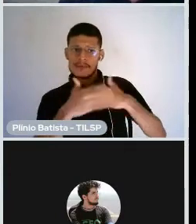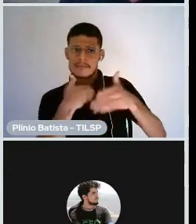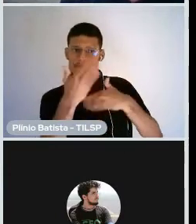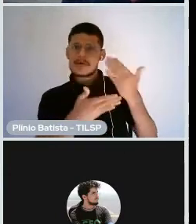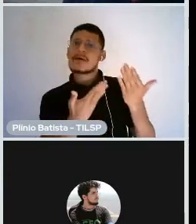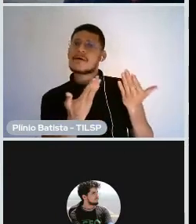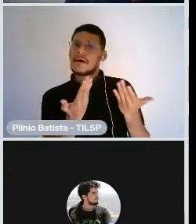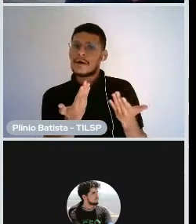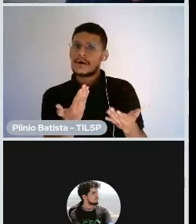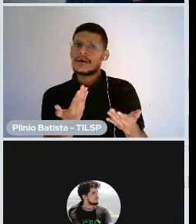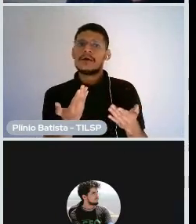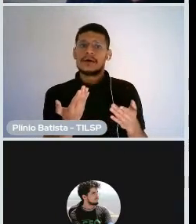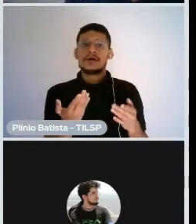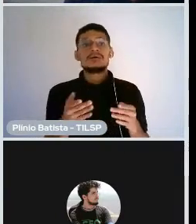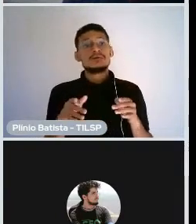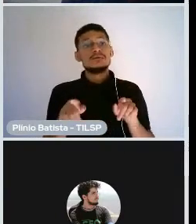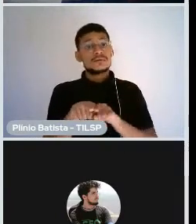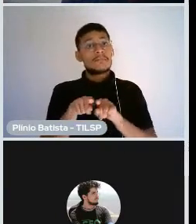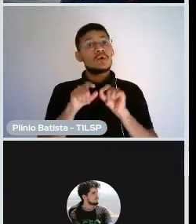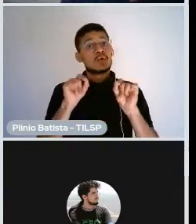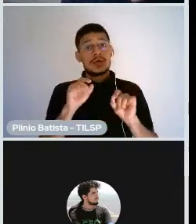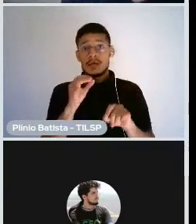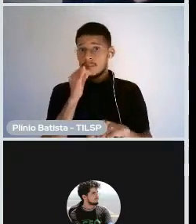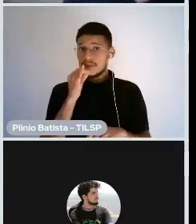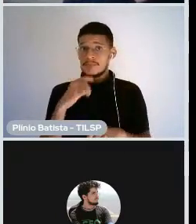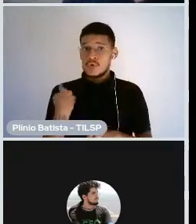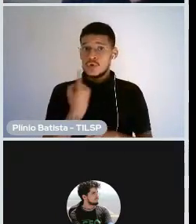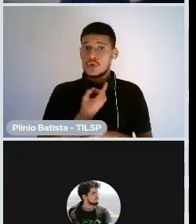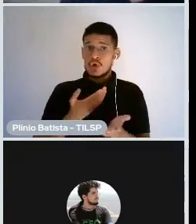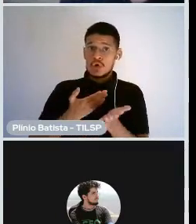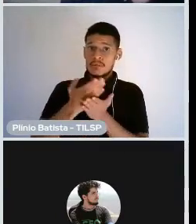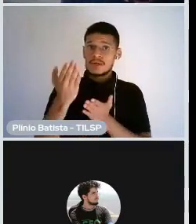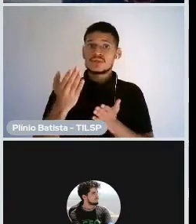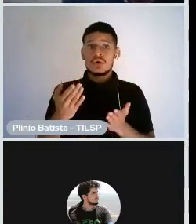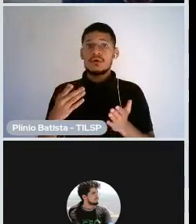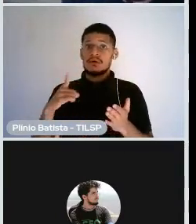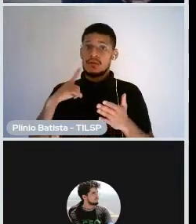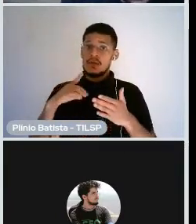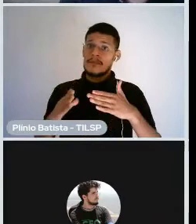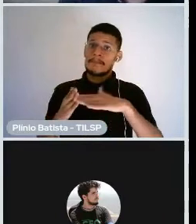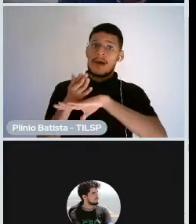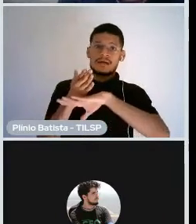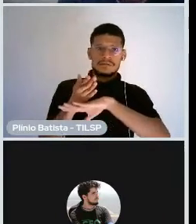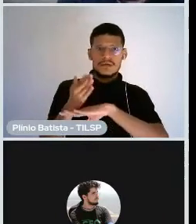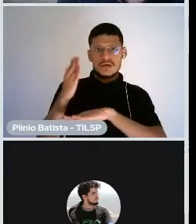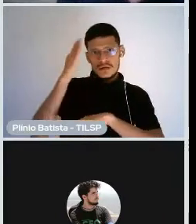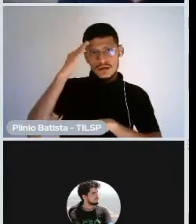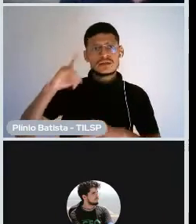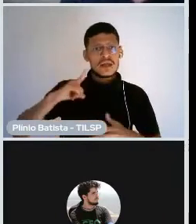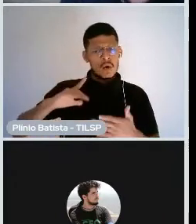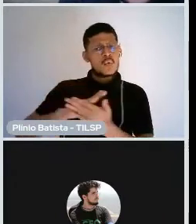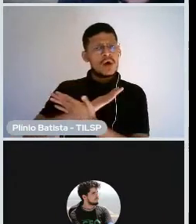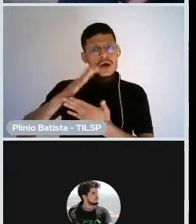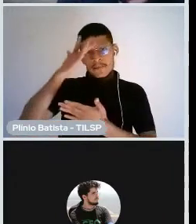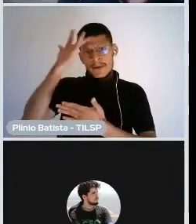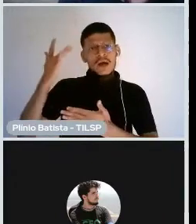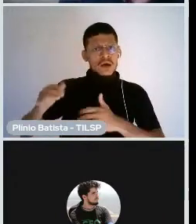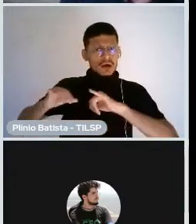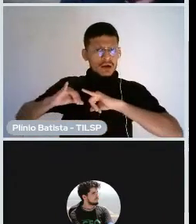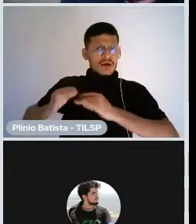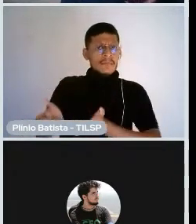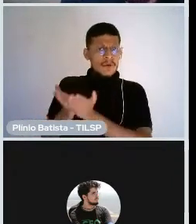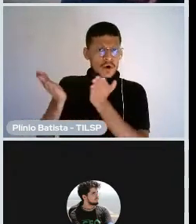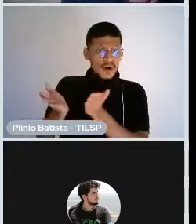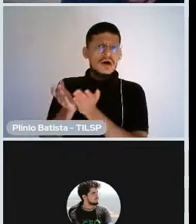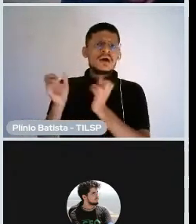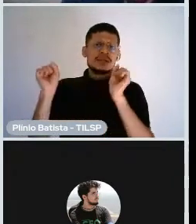desenvolvidas e, querendo ou não, a gente começou a superar isso. Existem pessoas hoje que estão em estado de miséria, sim, mas não é